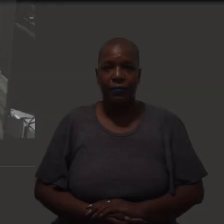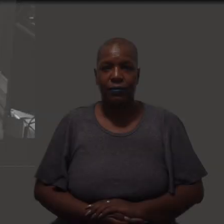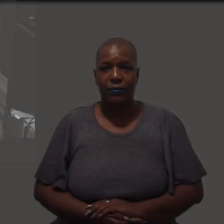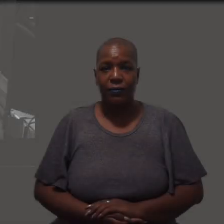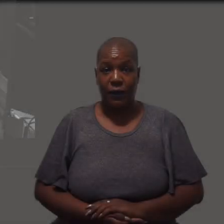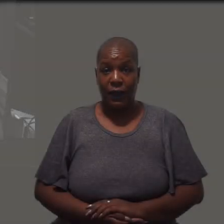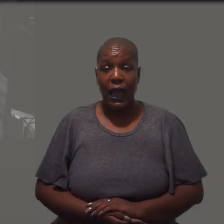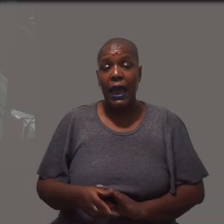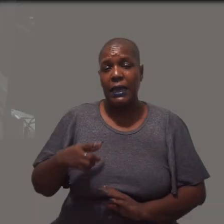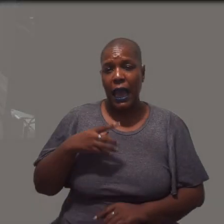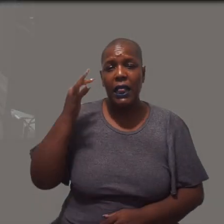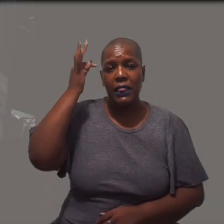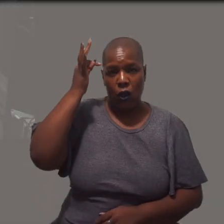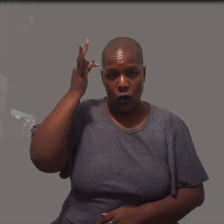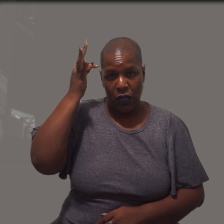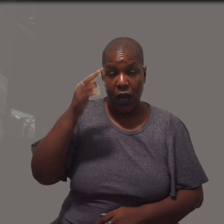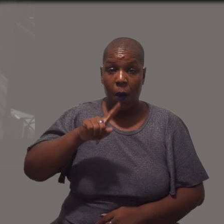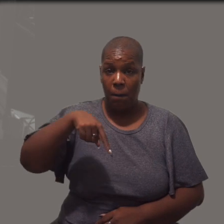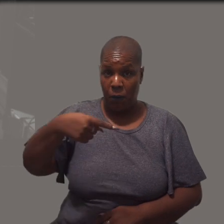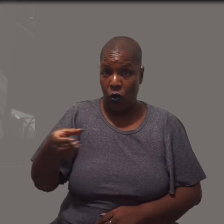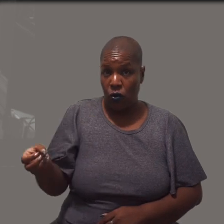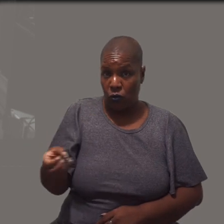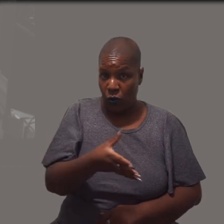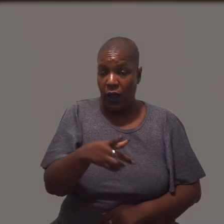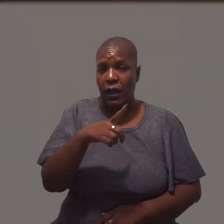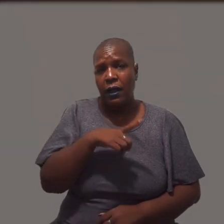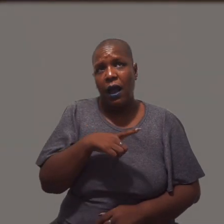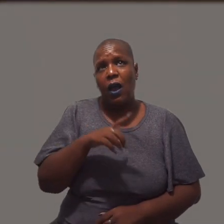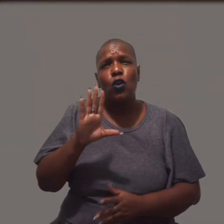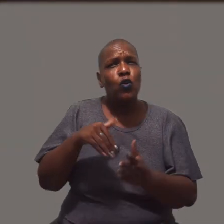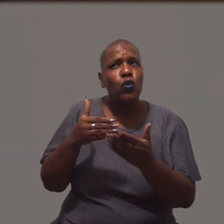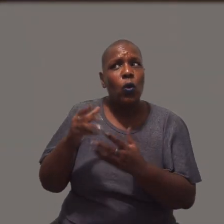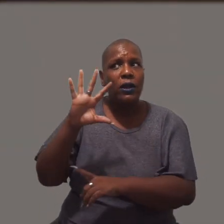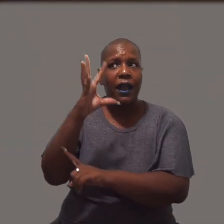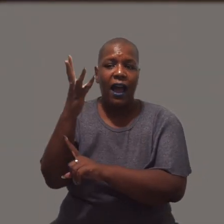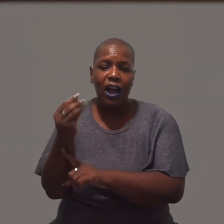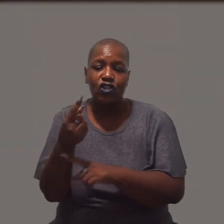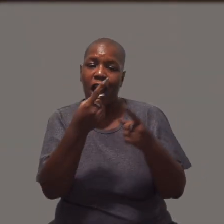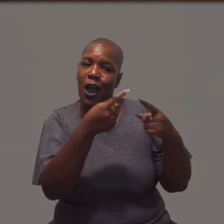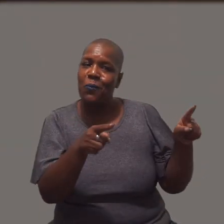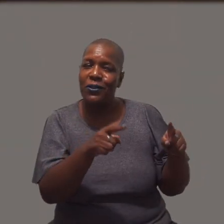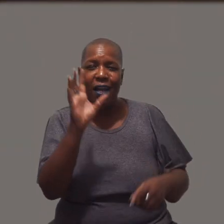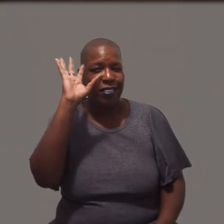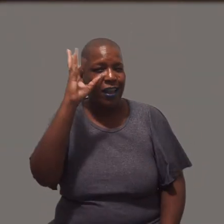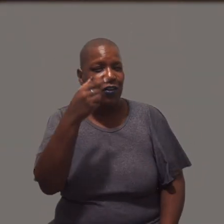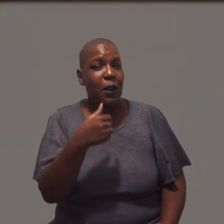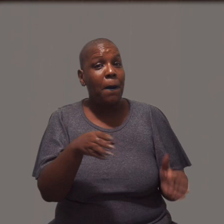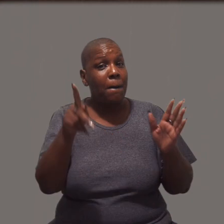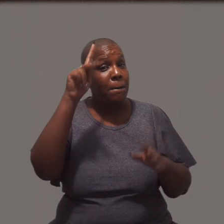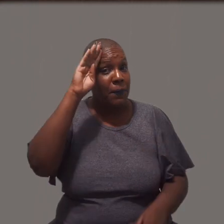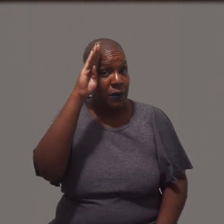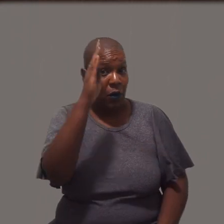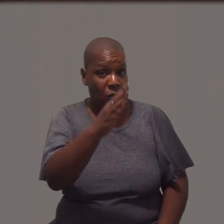prepara-se para falar. Teorias pós-modernas argumentam que, como toda arte, a música é definida principalmente